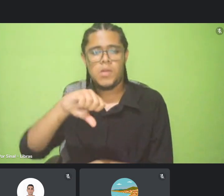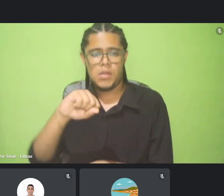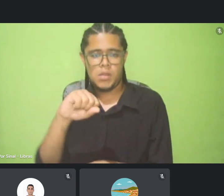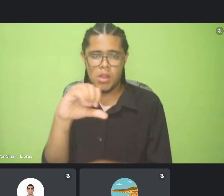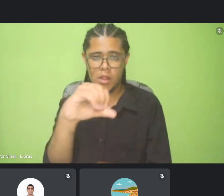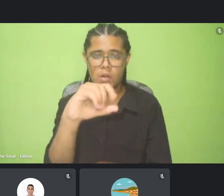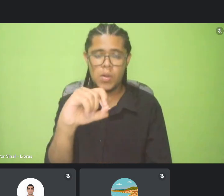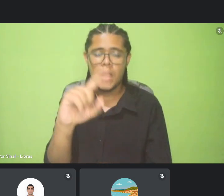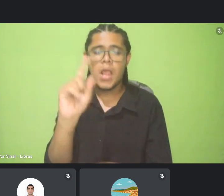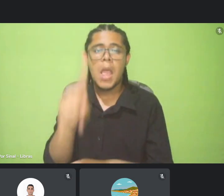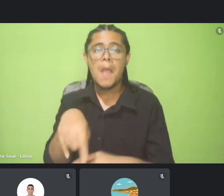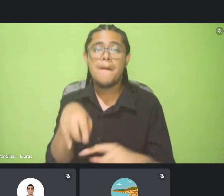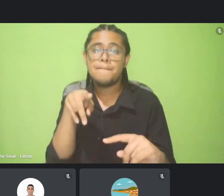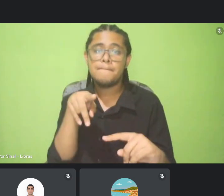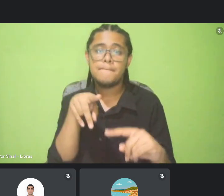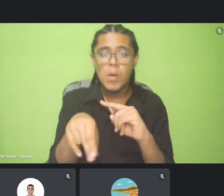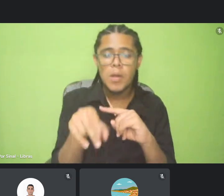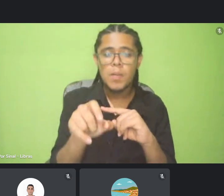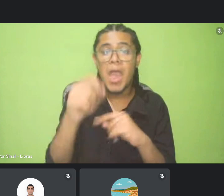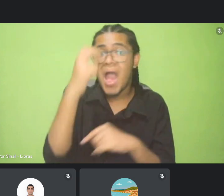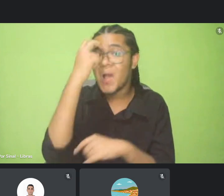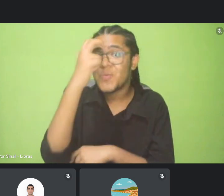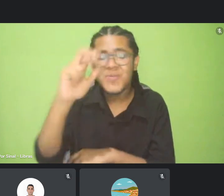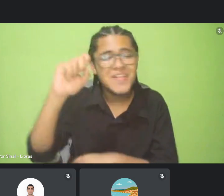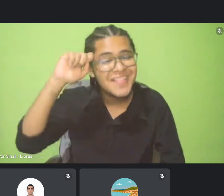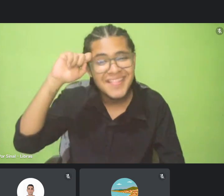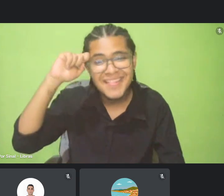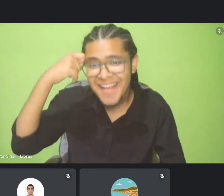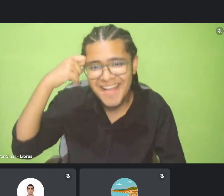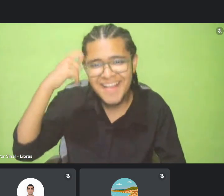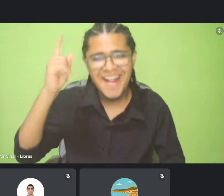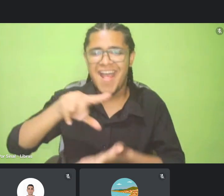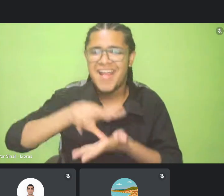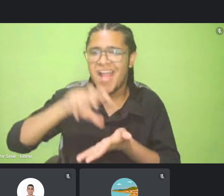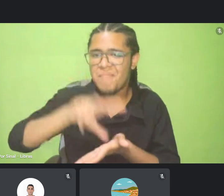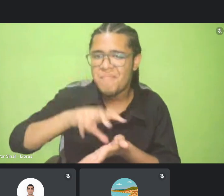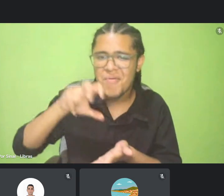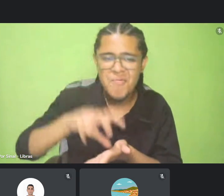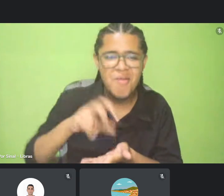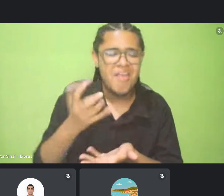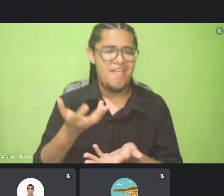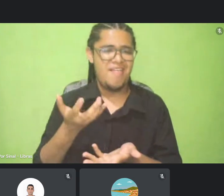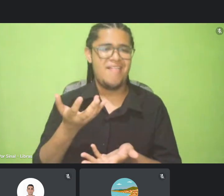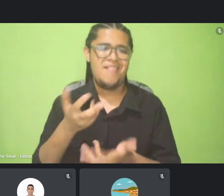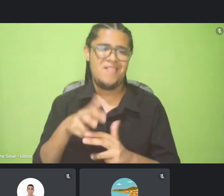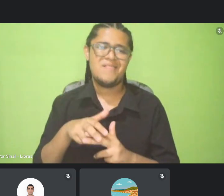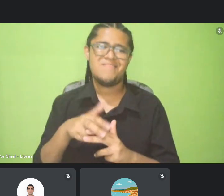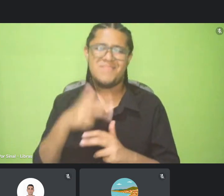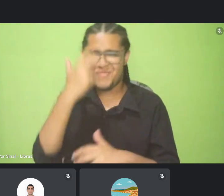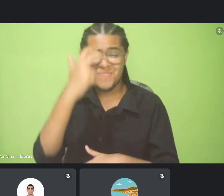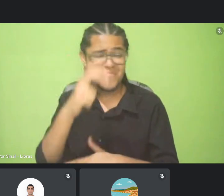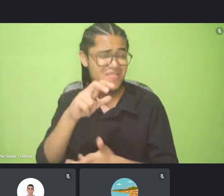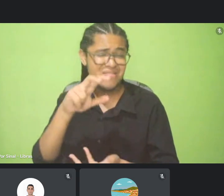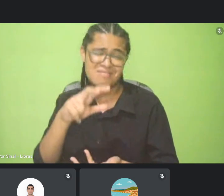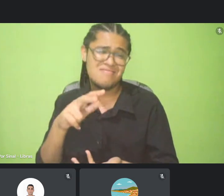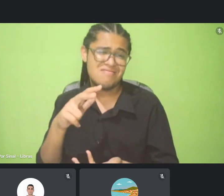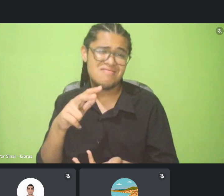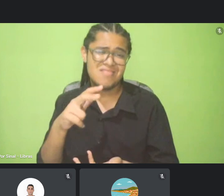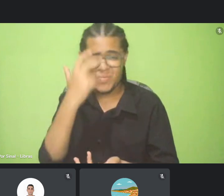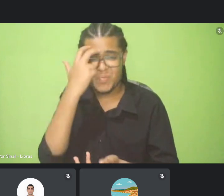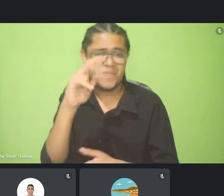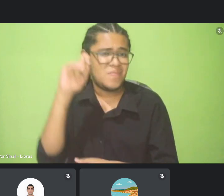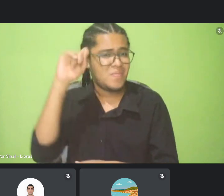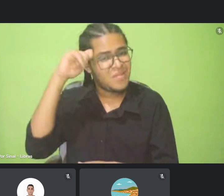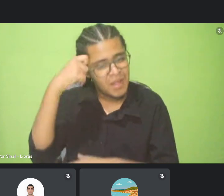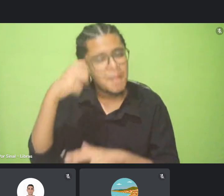proíbe a cultura negra, que é a capoeira, que é... Então, é por essas coisas que a gente está marchando,